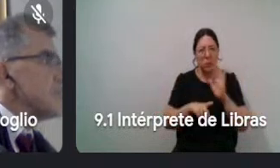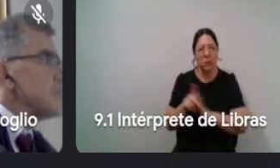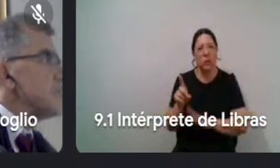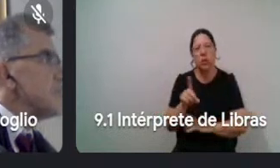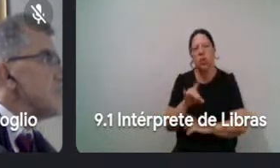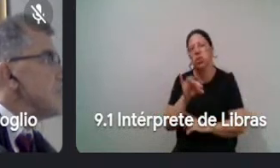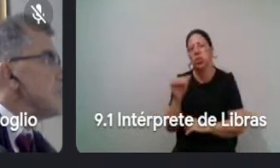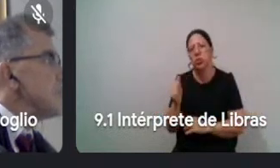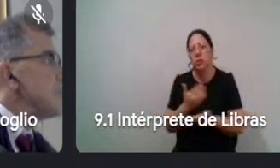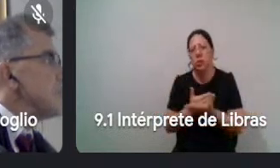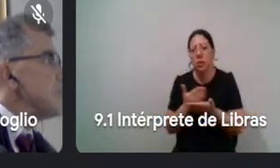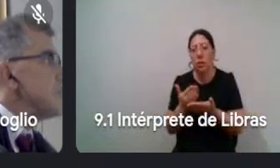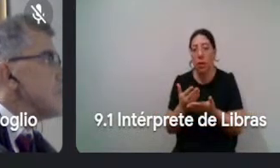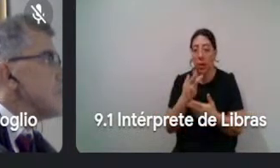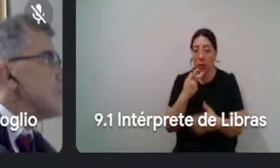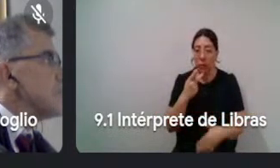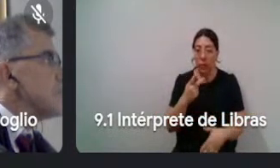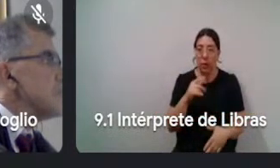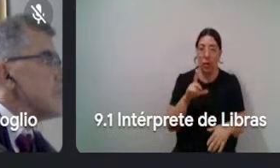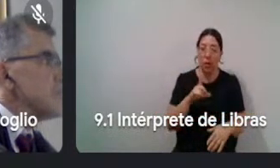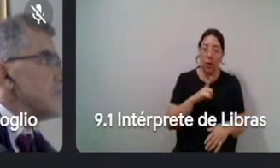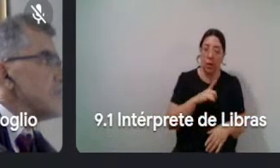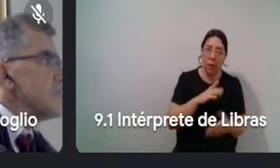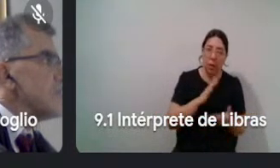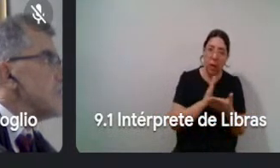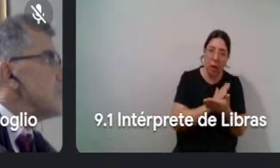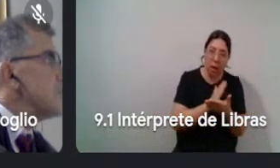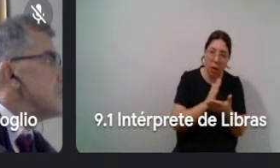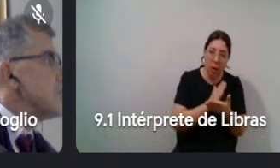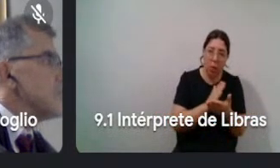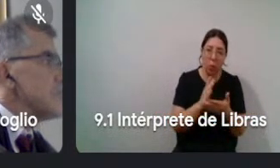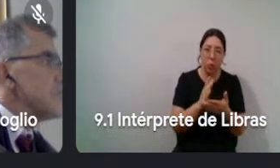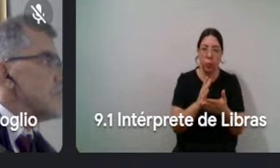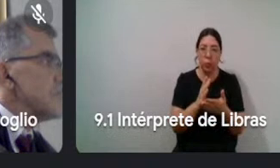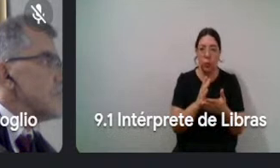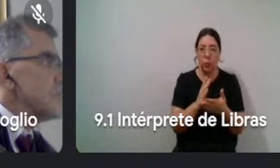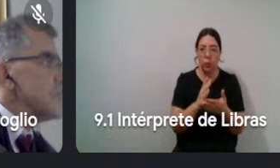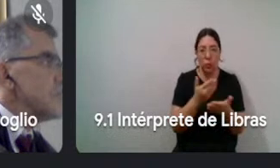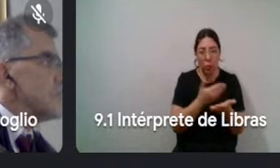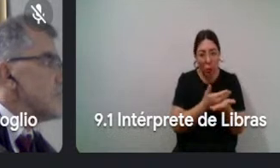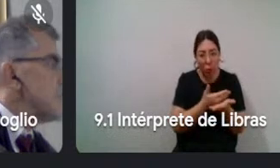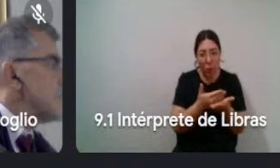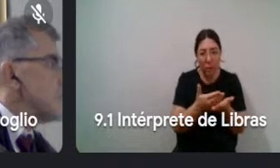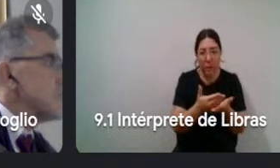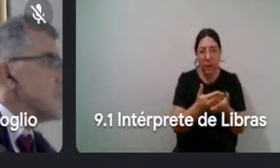Né? Ele falou que há tribunais que designam a partir de janeiro.